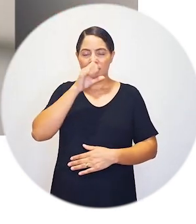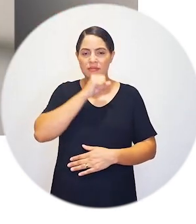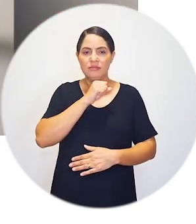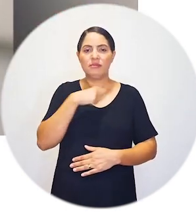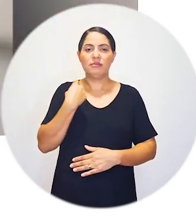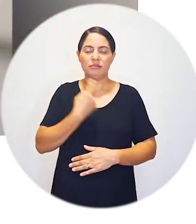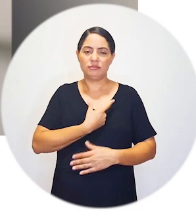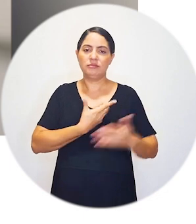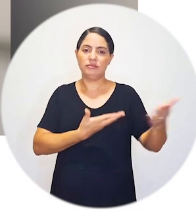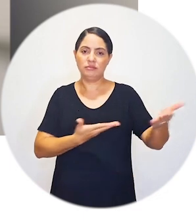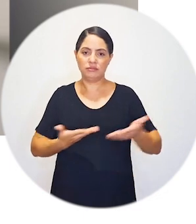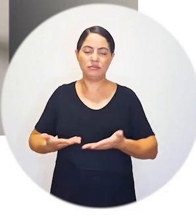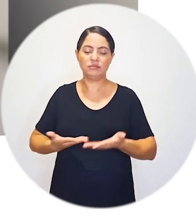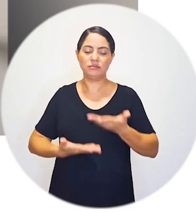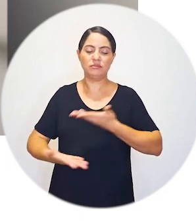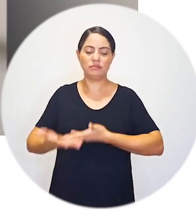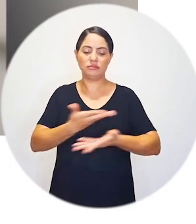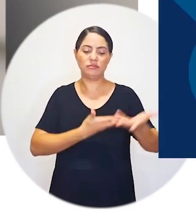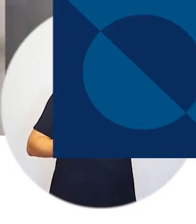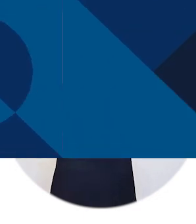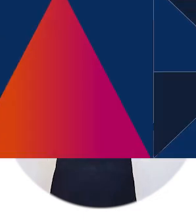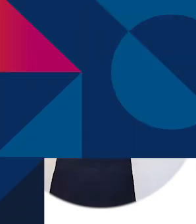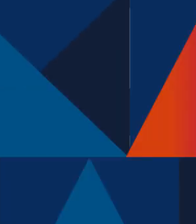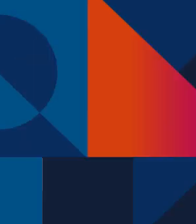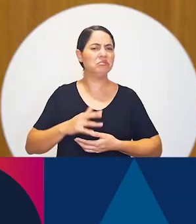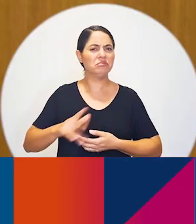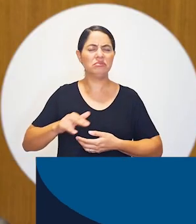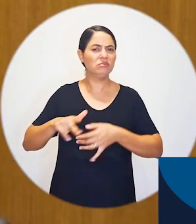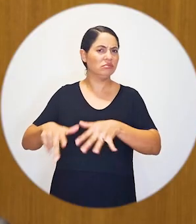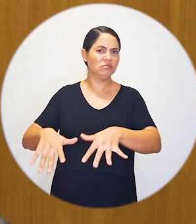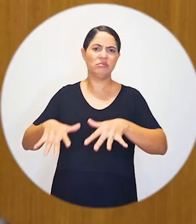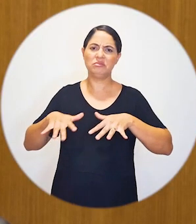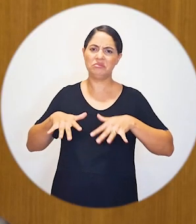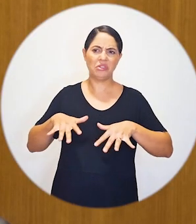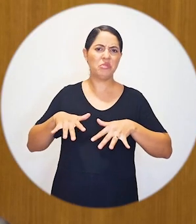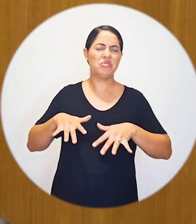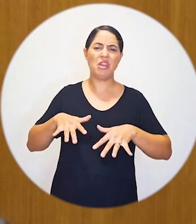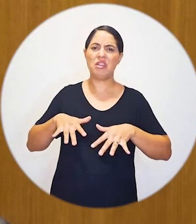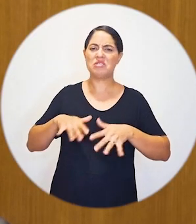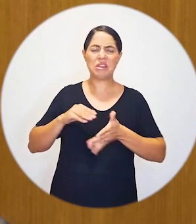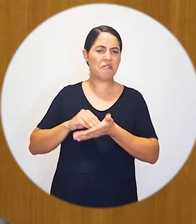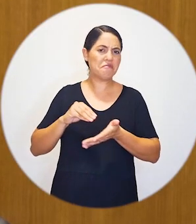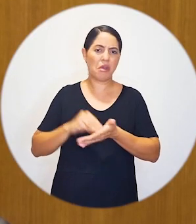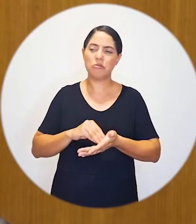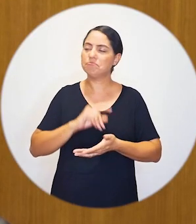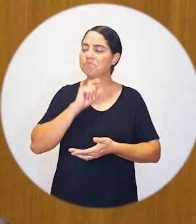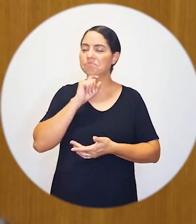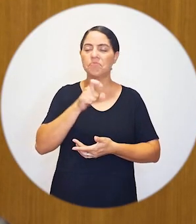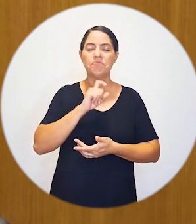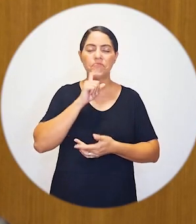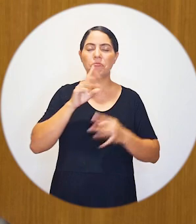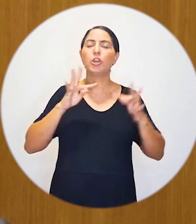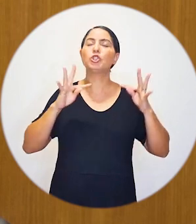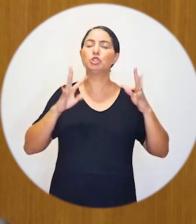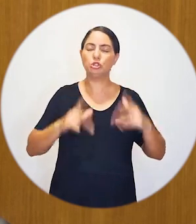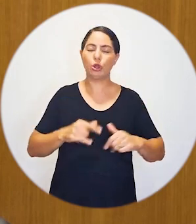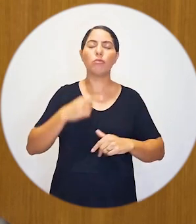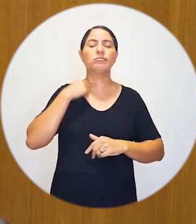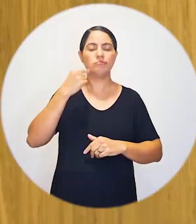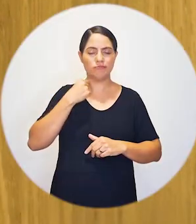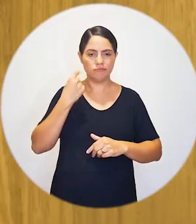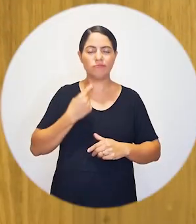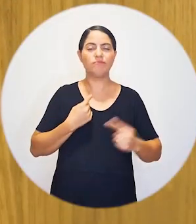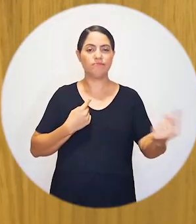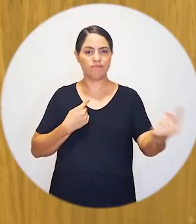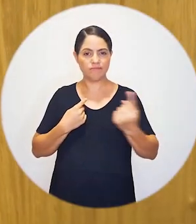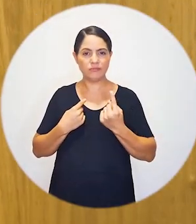sábado, gabinete aberto no sábado, recebendo. Eu não tenho nenhum pedido de audiência pendente. Todos os advogados e advogadas